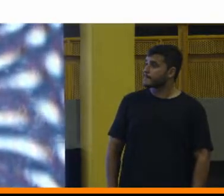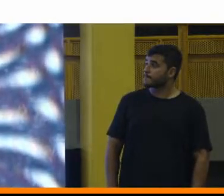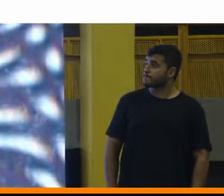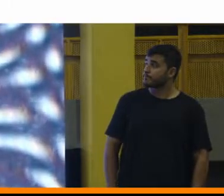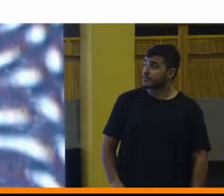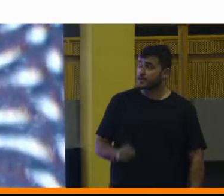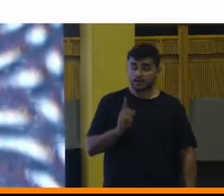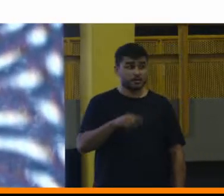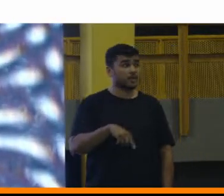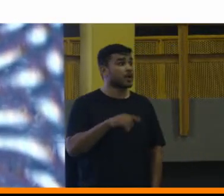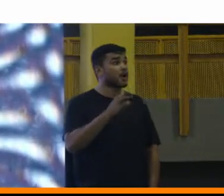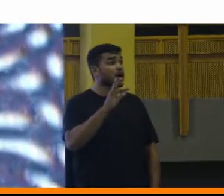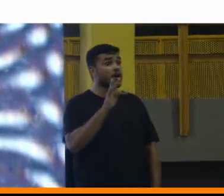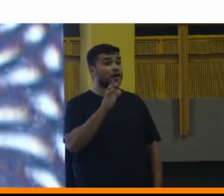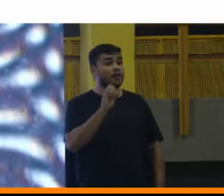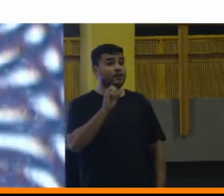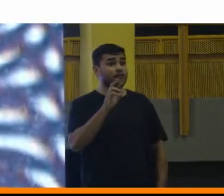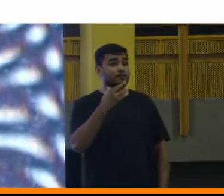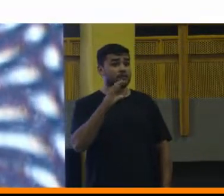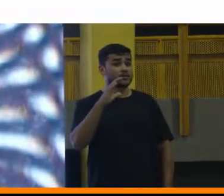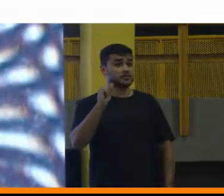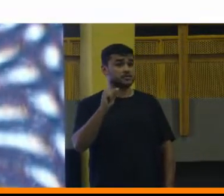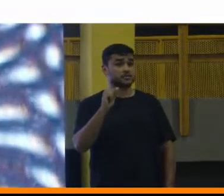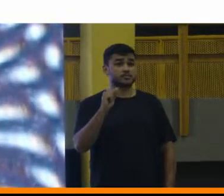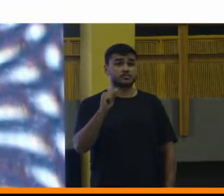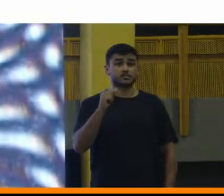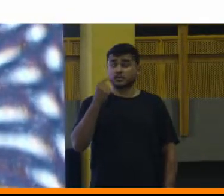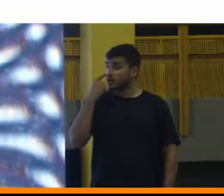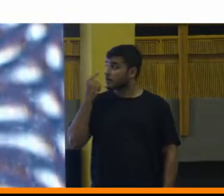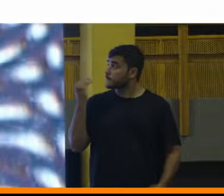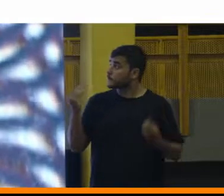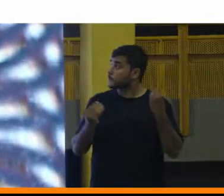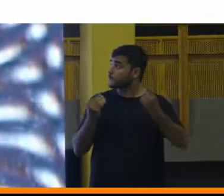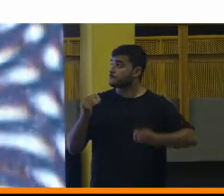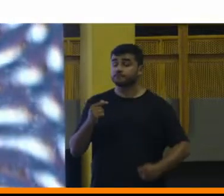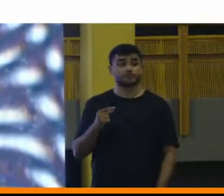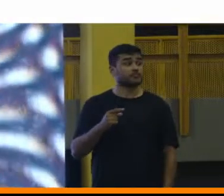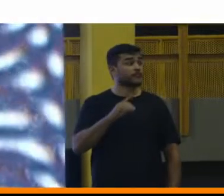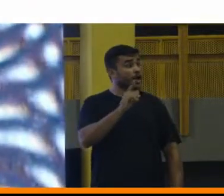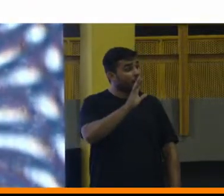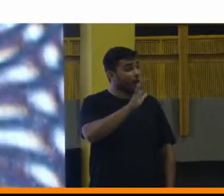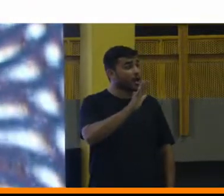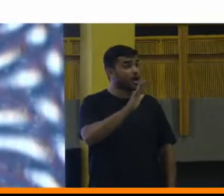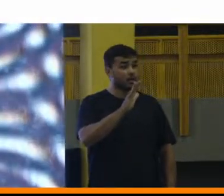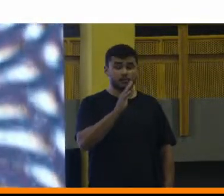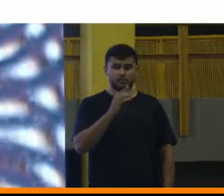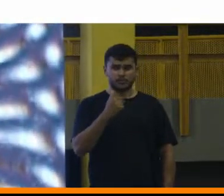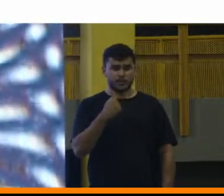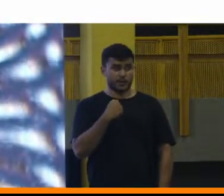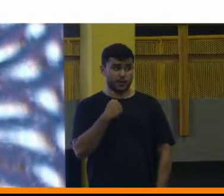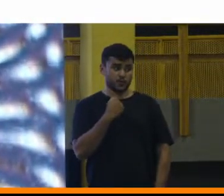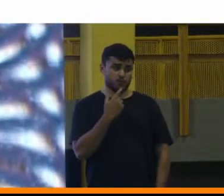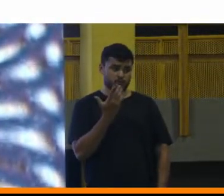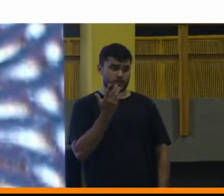Quando eu faço uma força em alguém que tem muita massa, a aceleração é pequena.